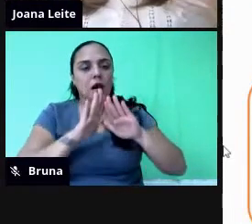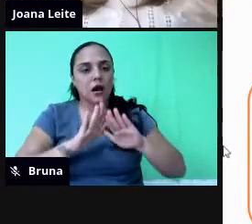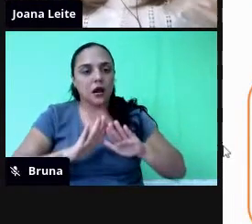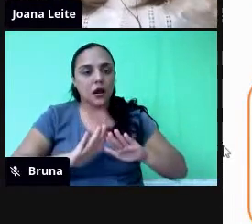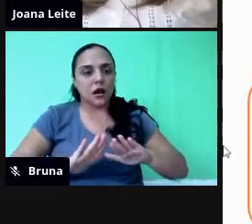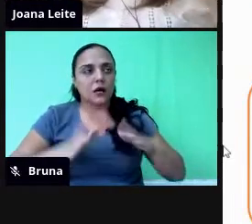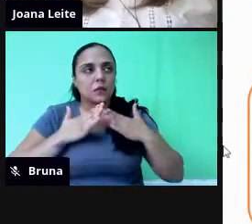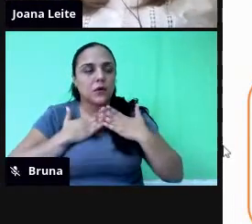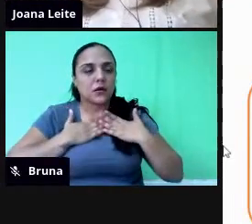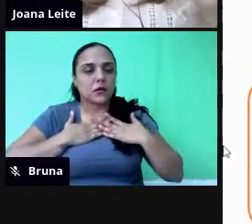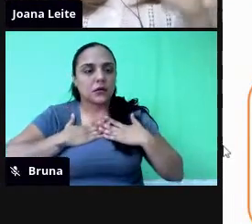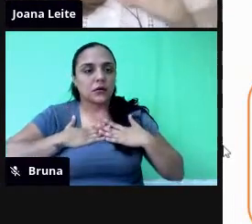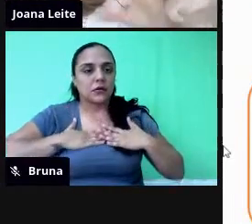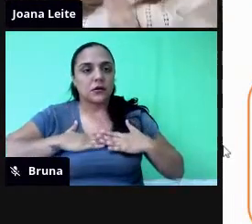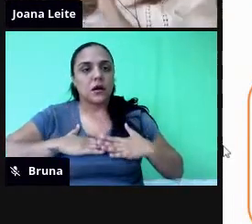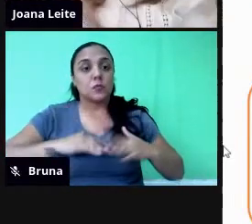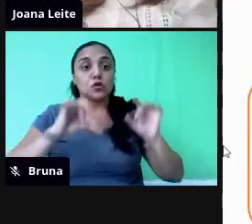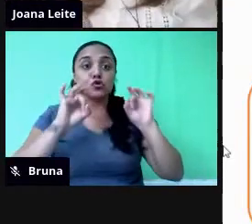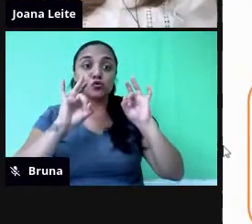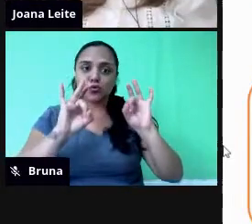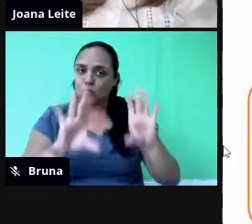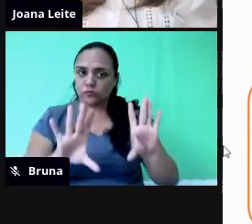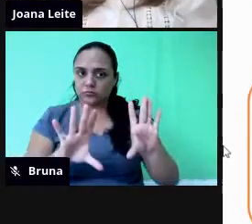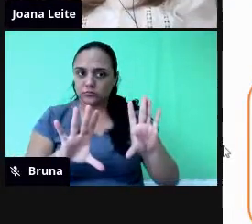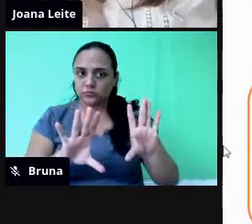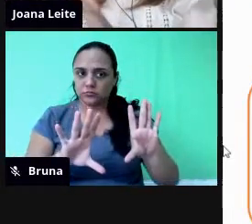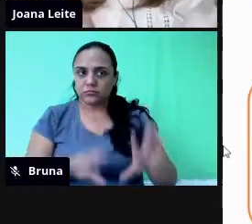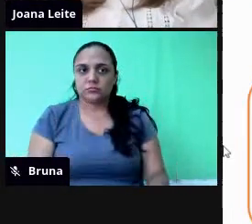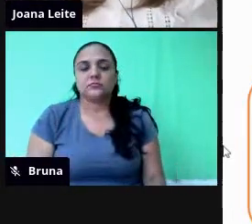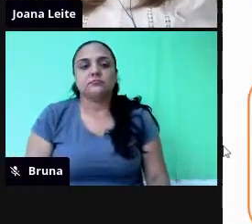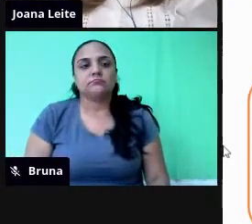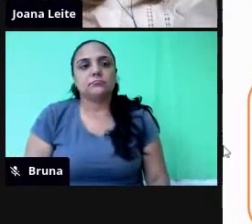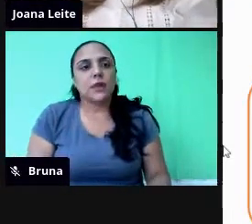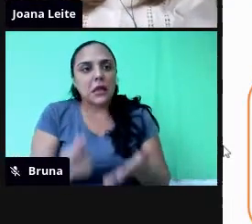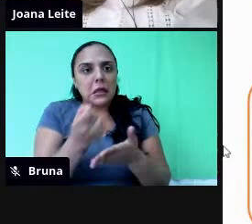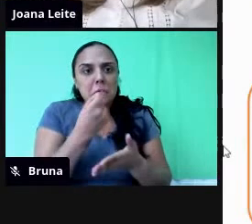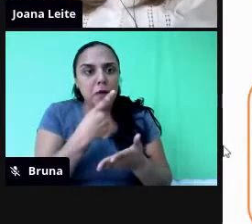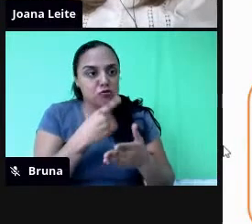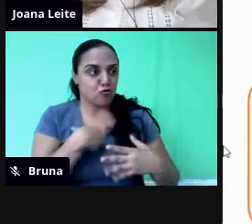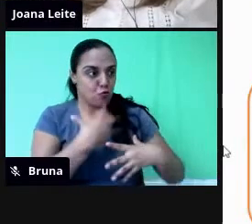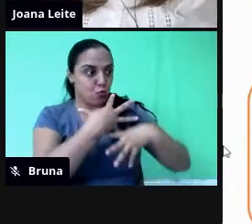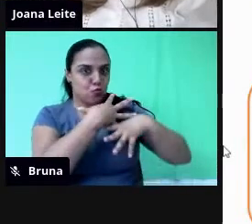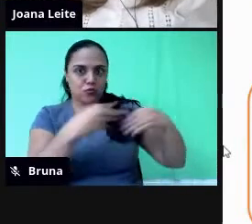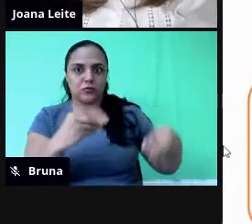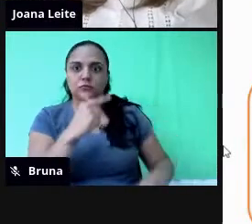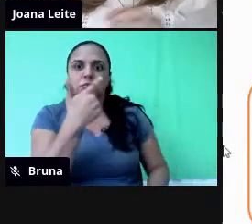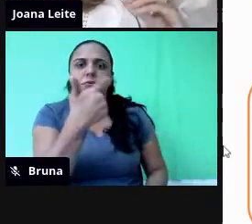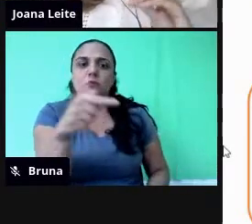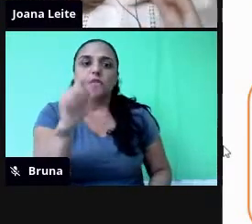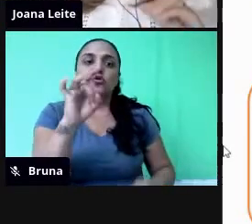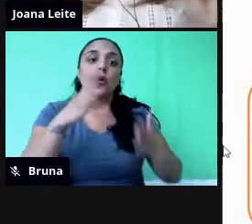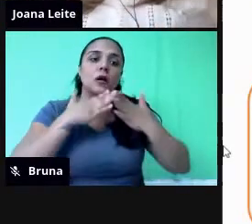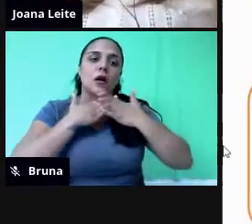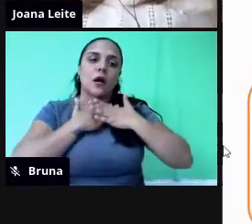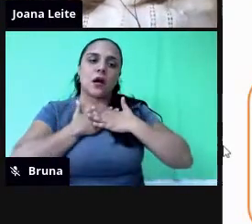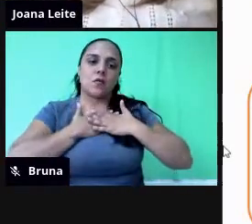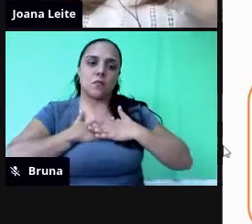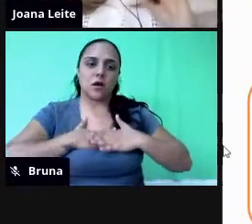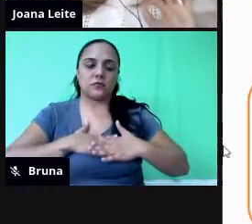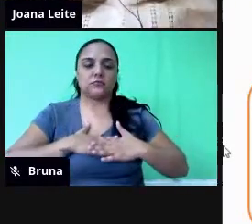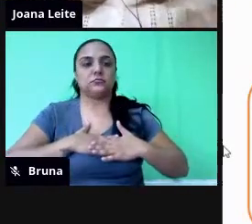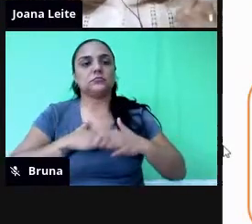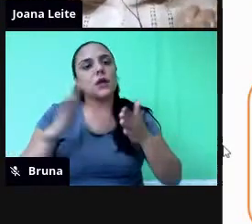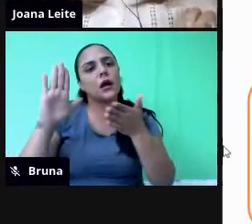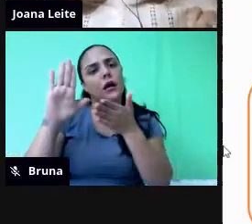Então, existem algumas medicações que interferem nesses sintomas, né? Nessas características que a criança apresenta. E alguns